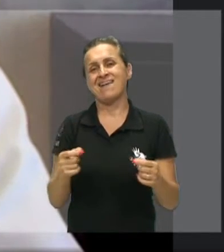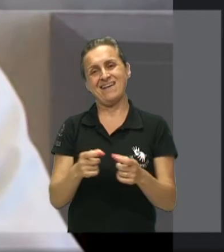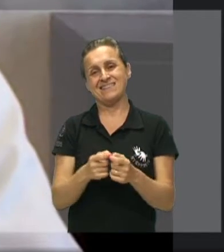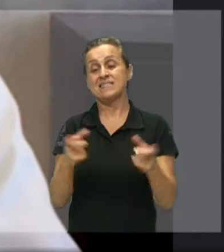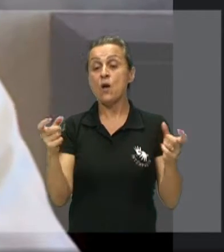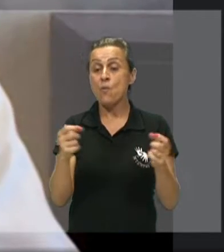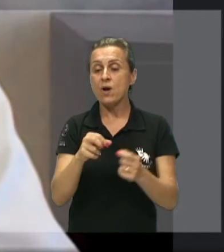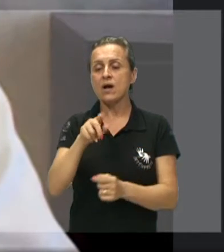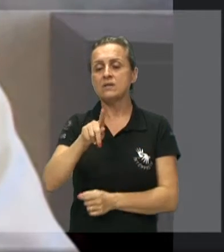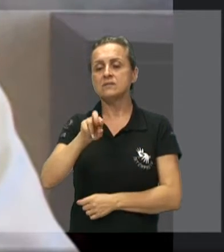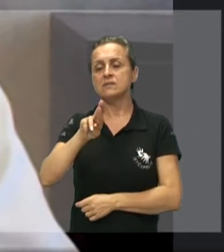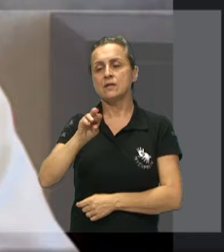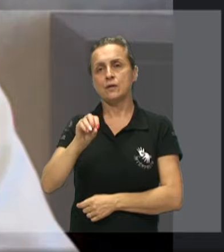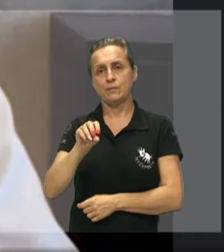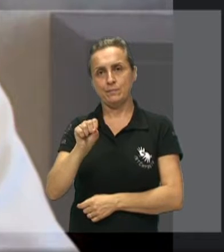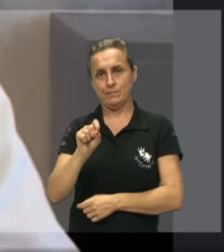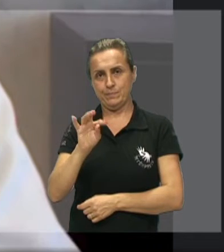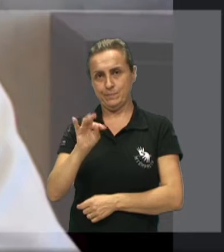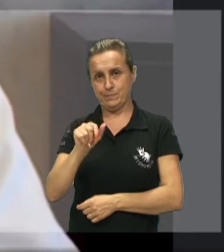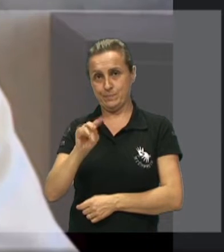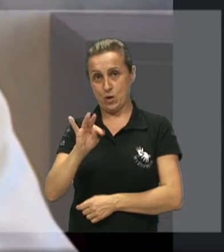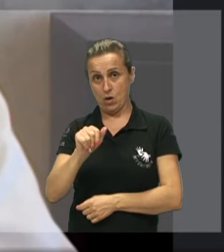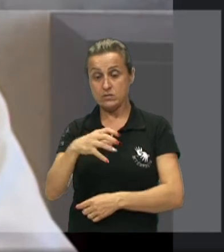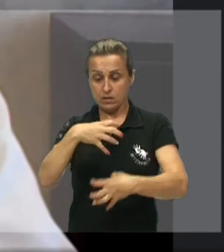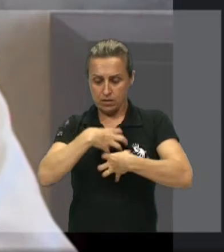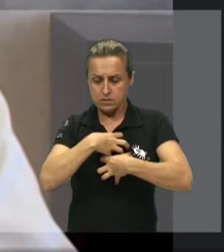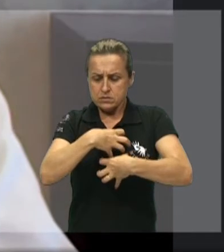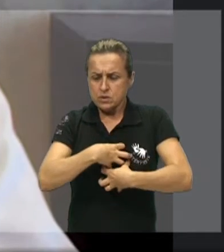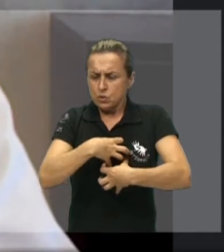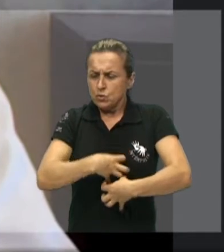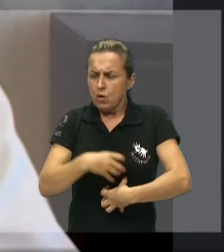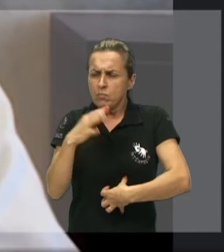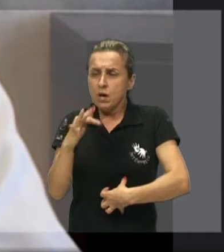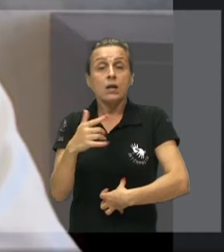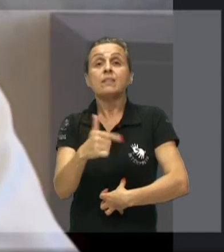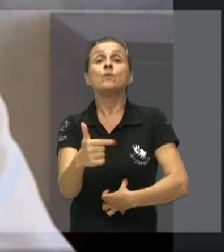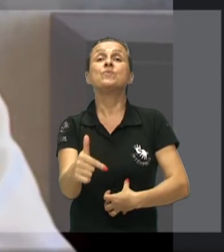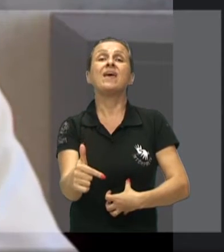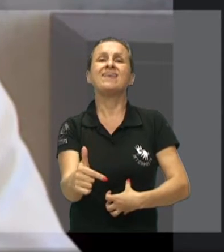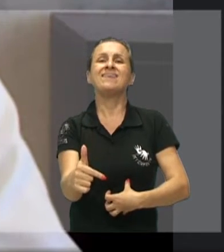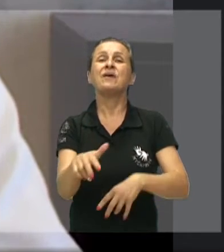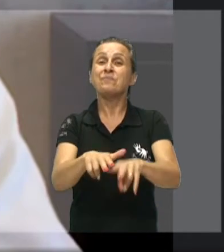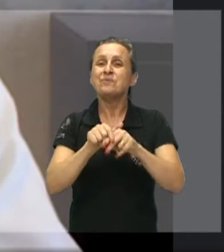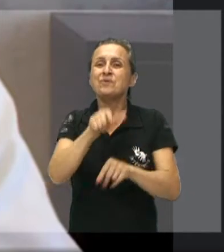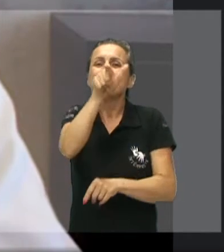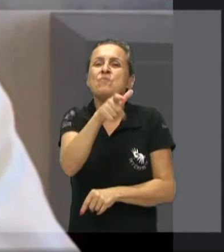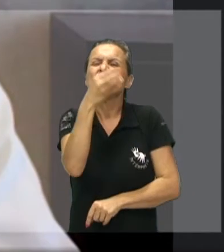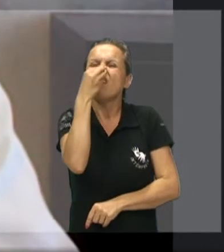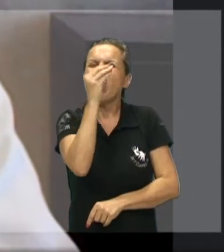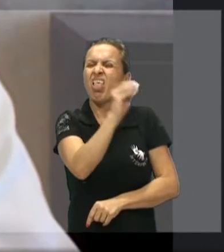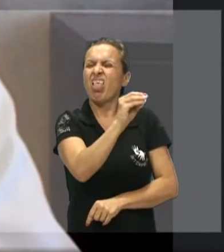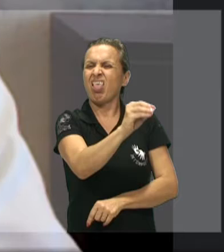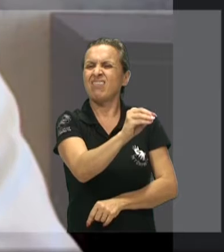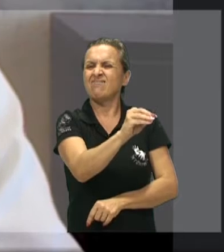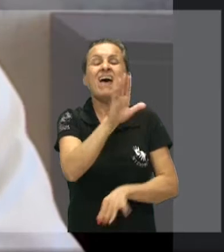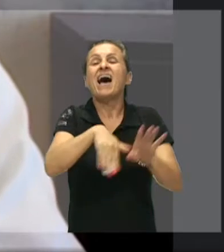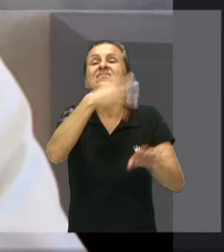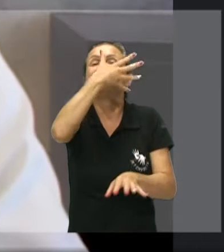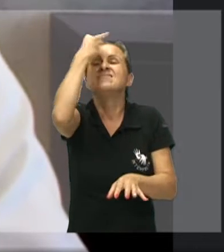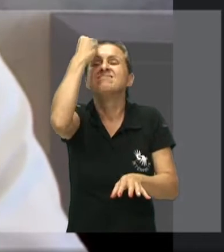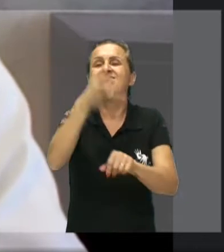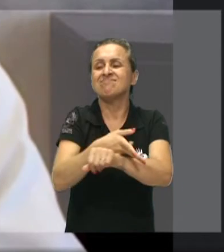próstata, ele não tem sintoma. Aí as pessoas menosprezam, elas desprezam essa situação e não procuram